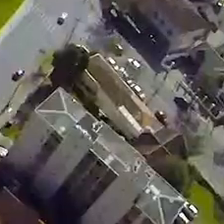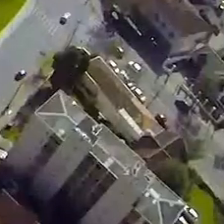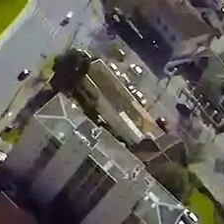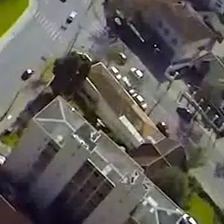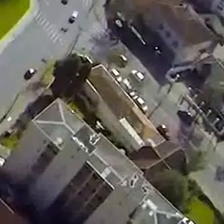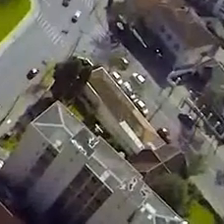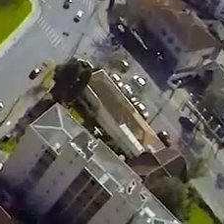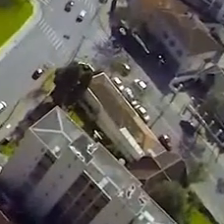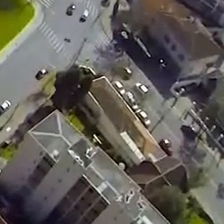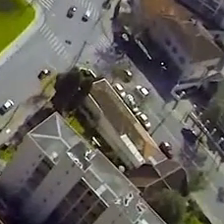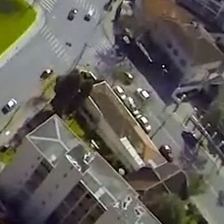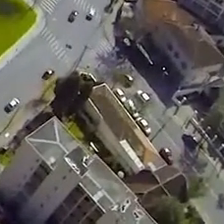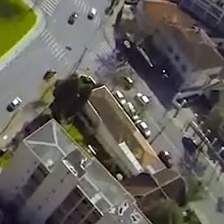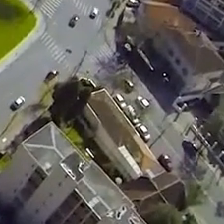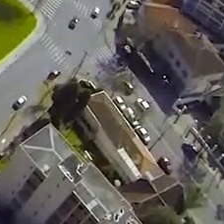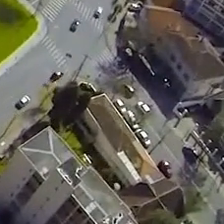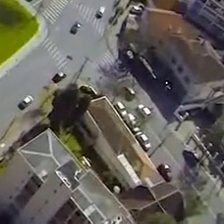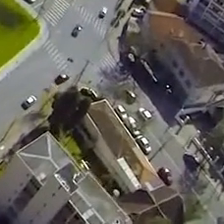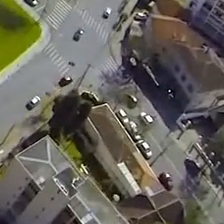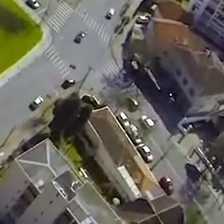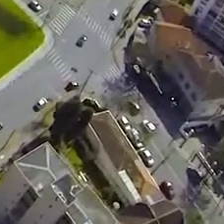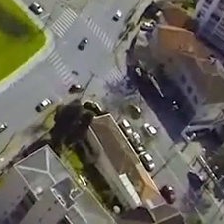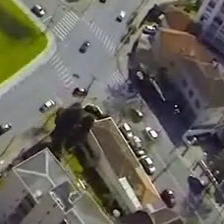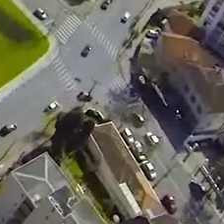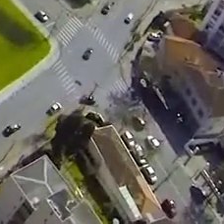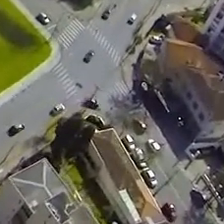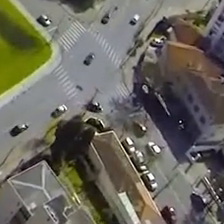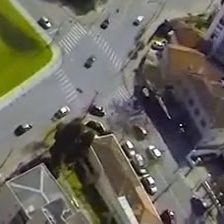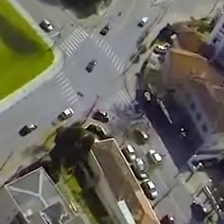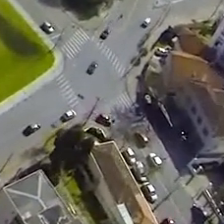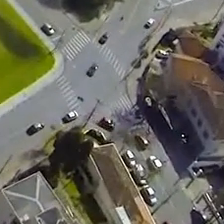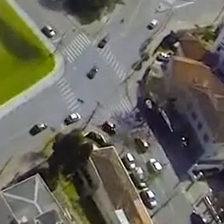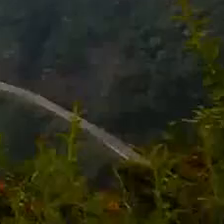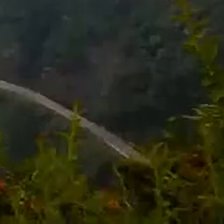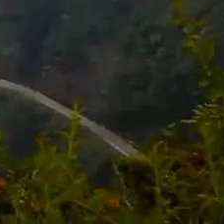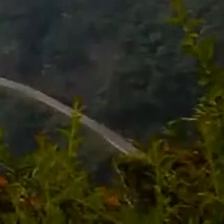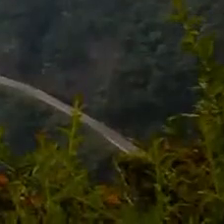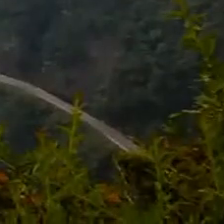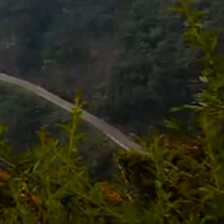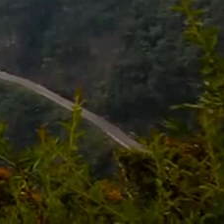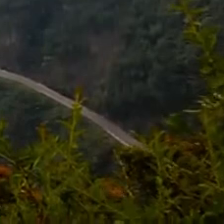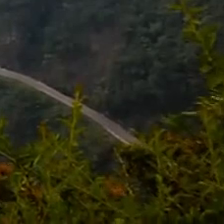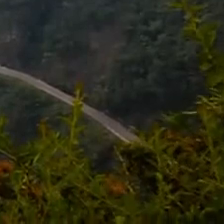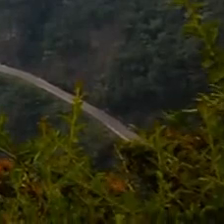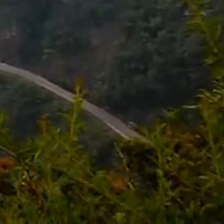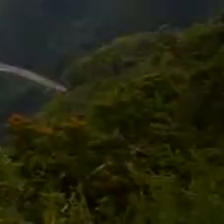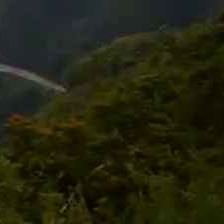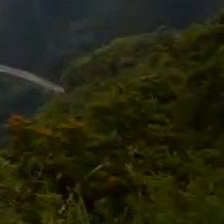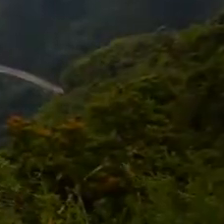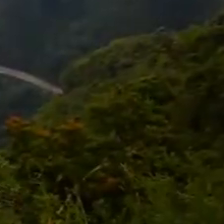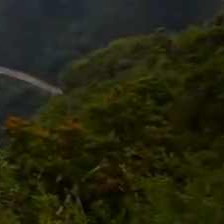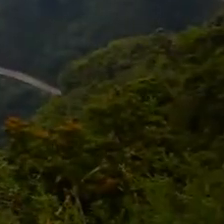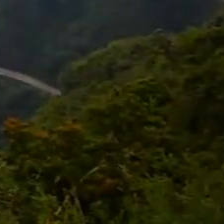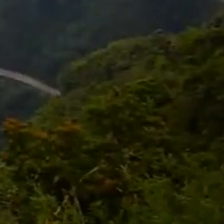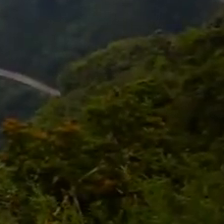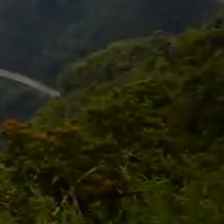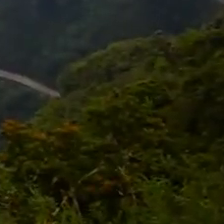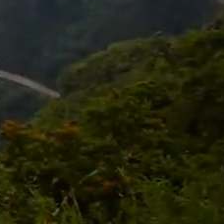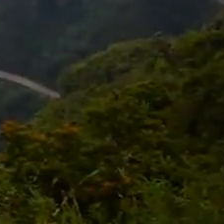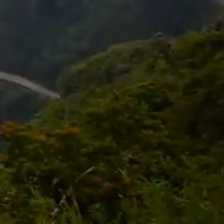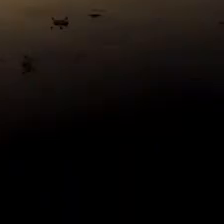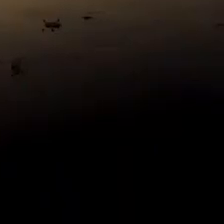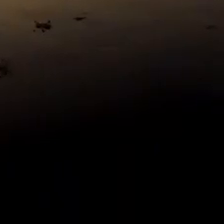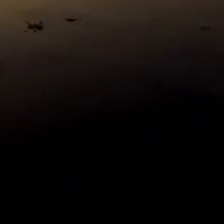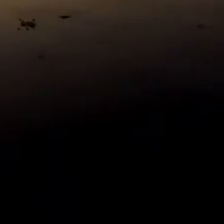natureza, mais bela é sorte, pálido colosso. E o teu futuro espelha essa